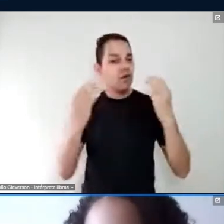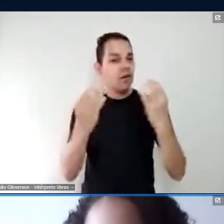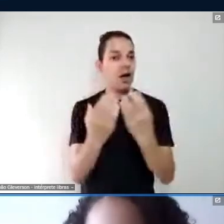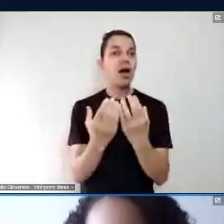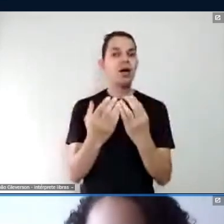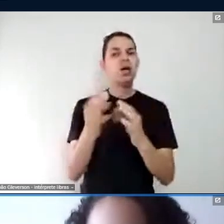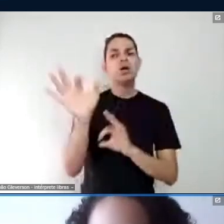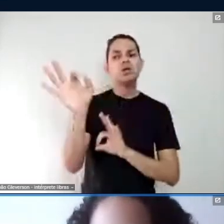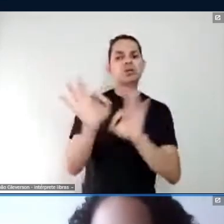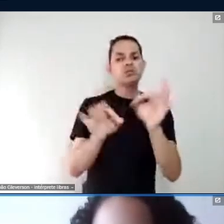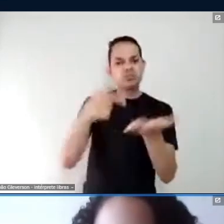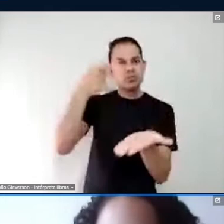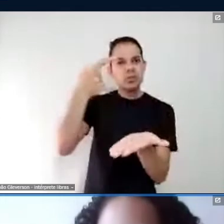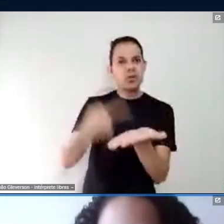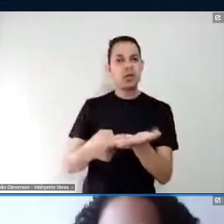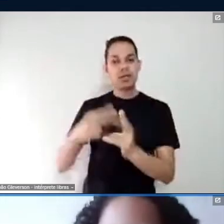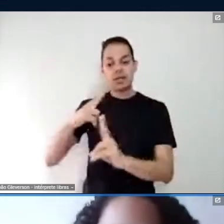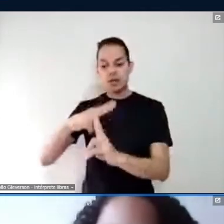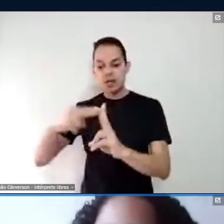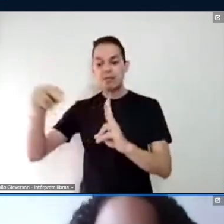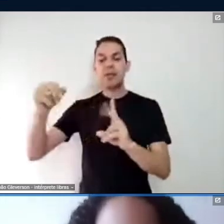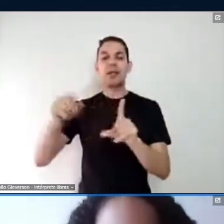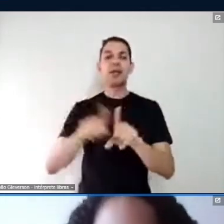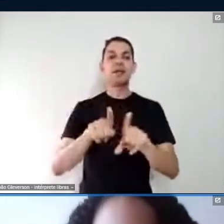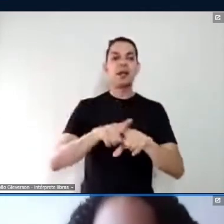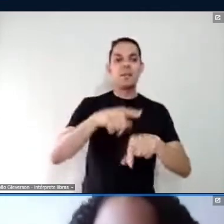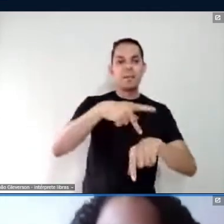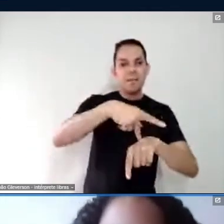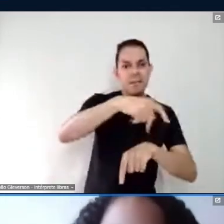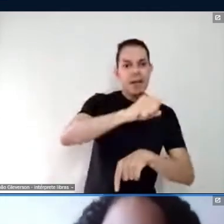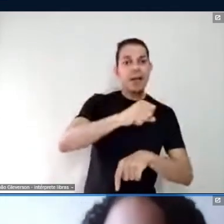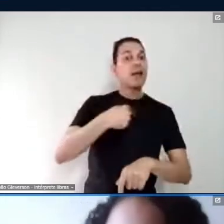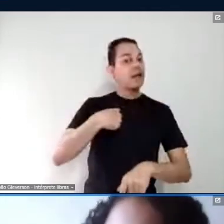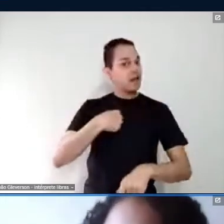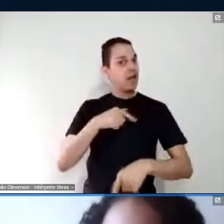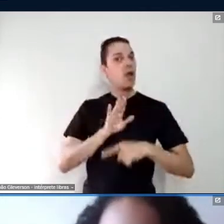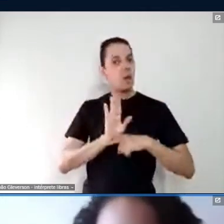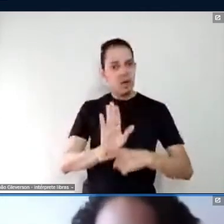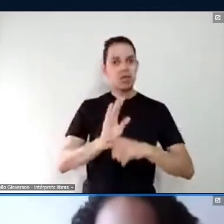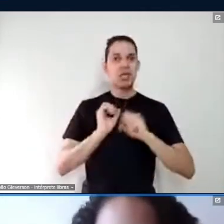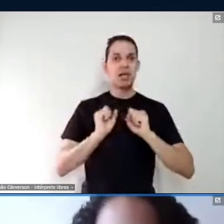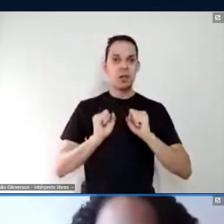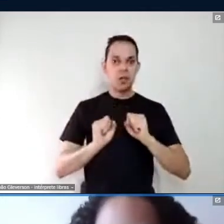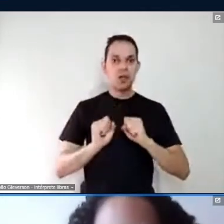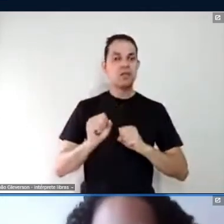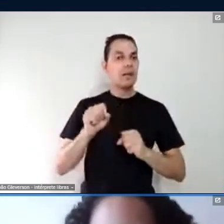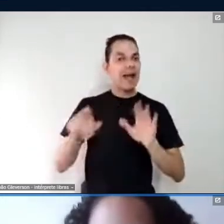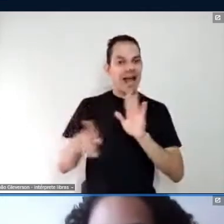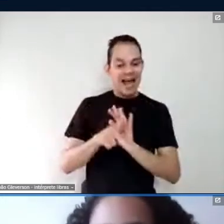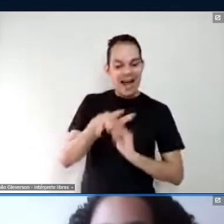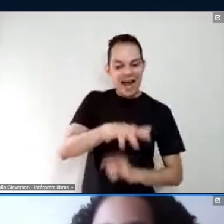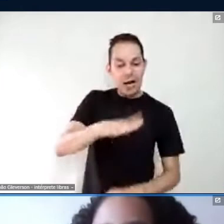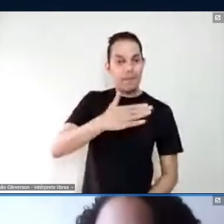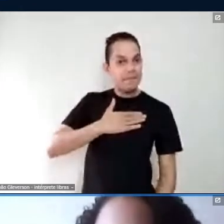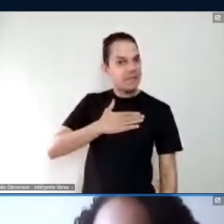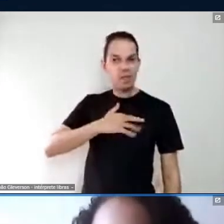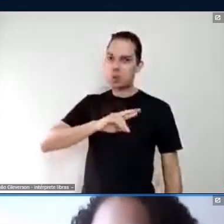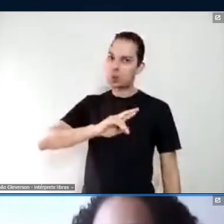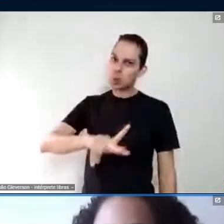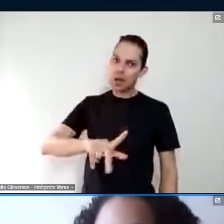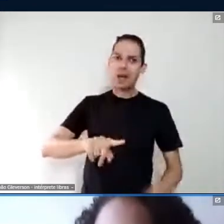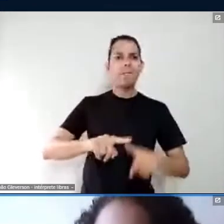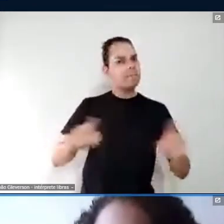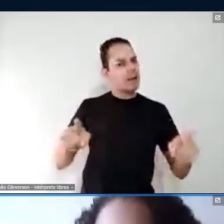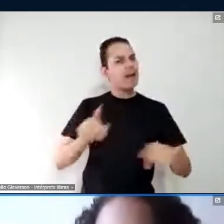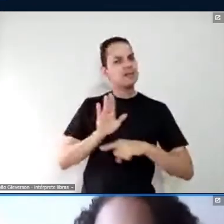com parceria da UNB, do Postrate, me coloca à disposição também, apesar de que não é a minha área de atuação, mas,